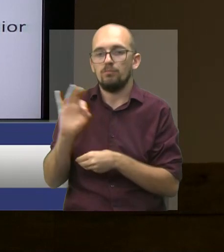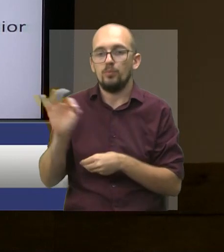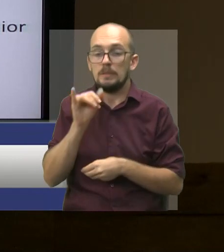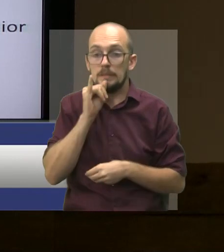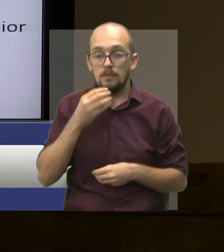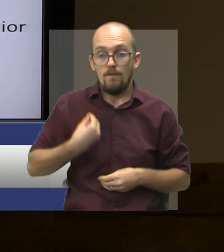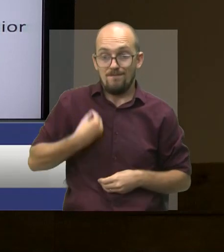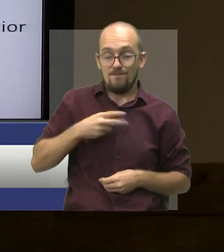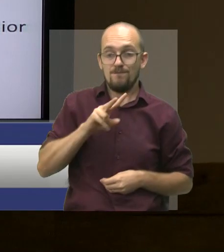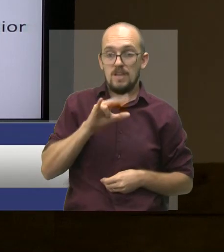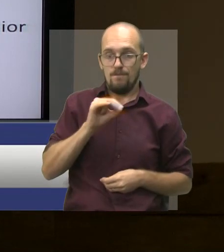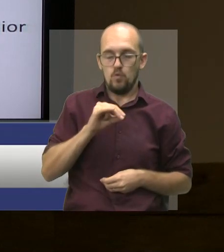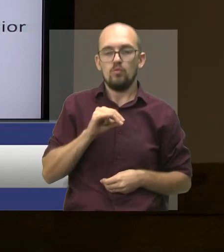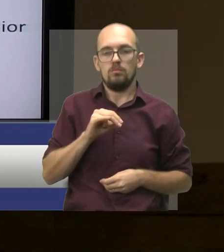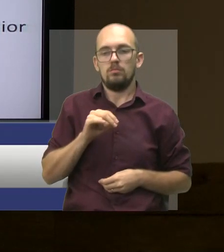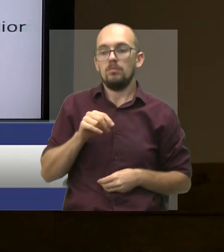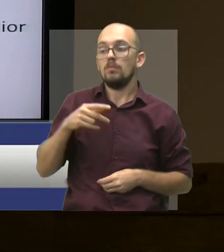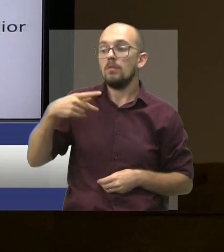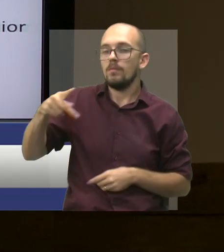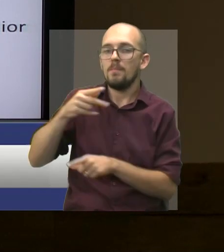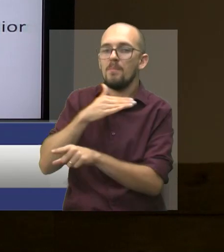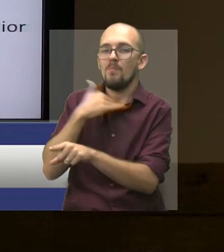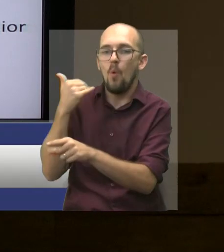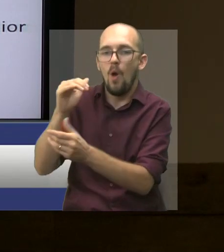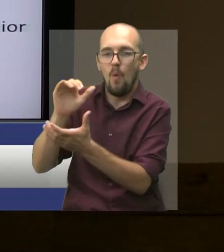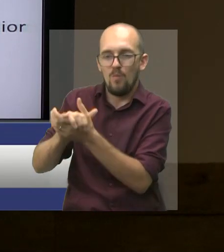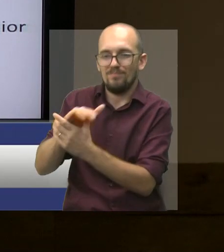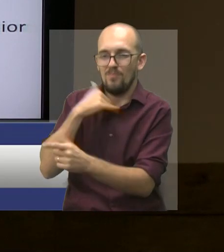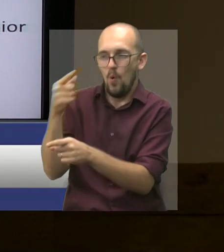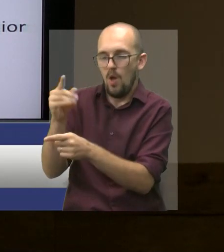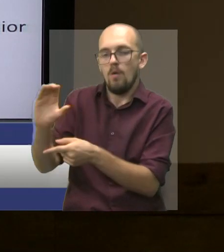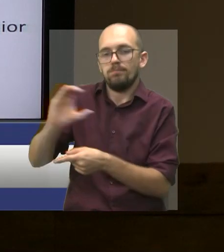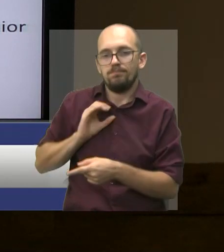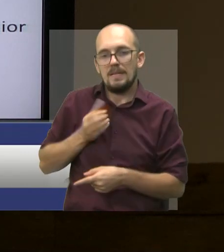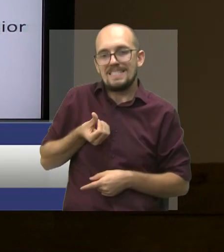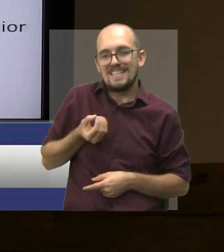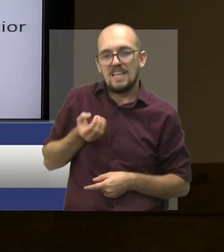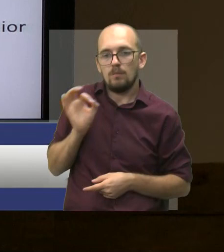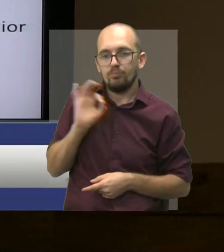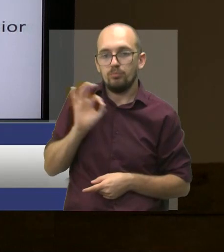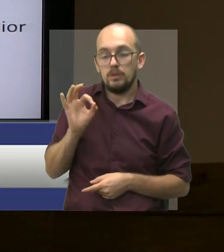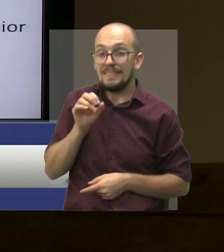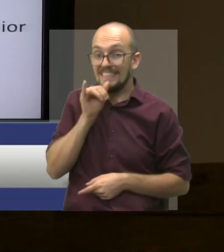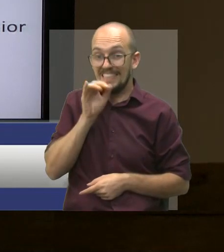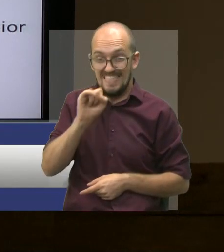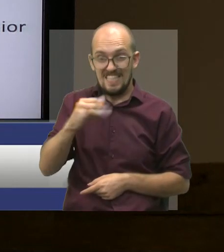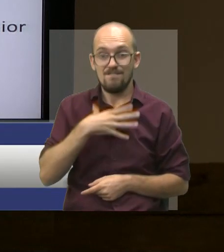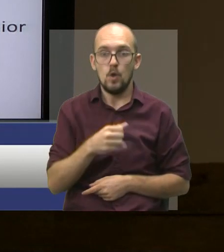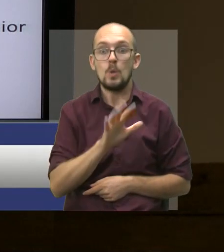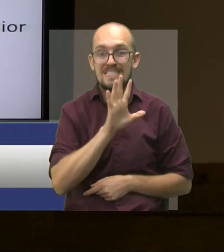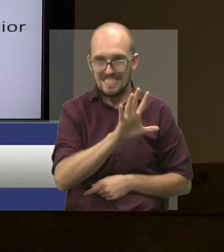receber 60% do salário do benefício. Só vai receber 100% se tiver 5 filhos.